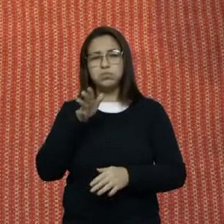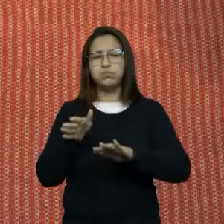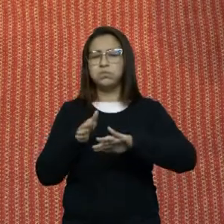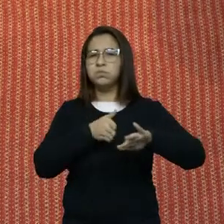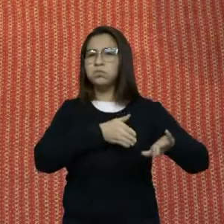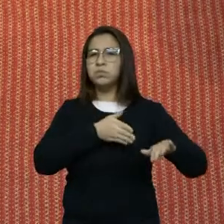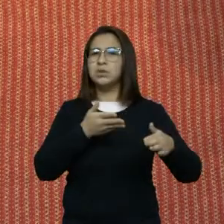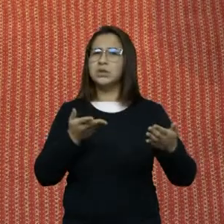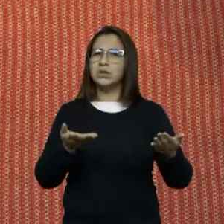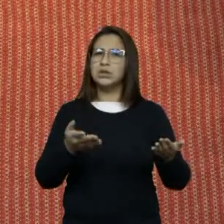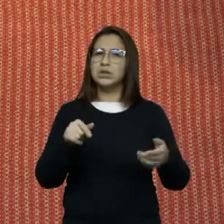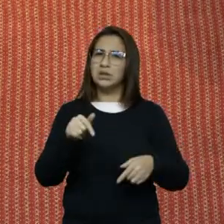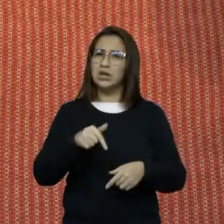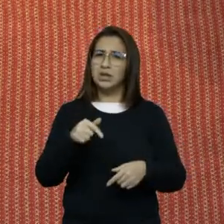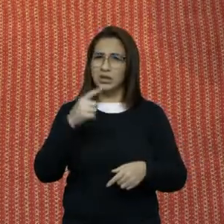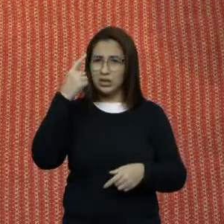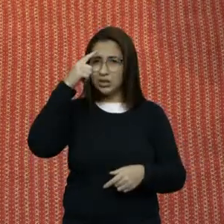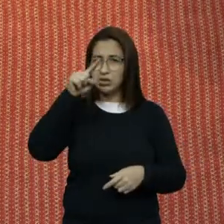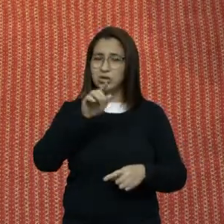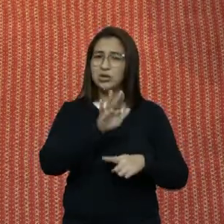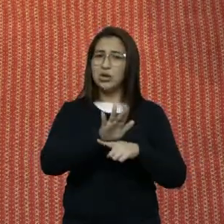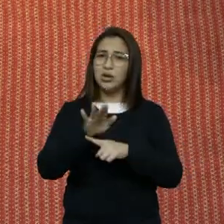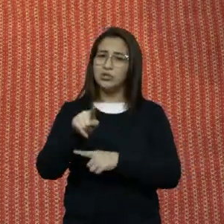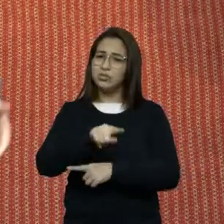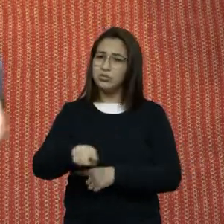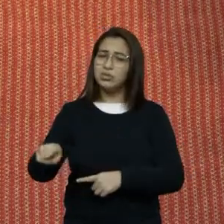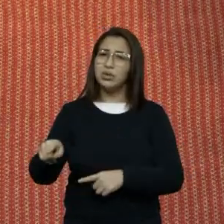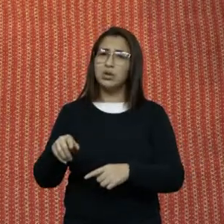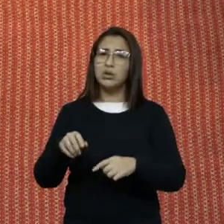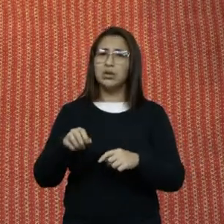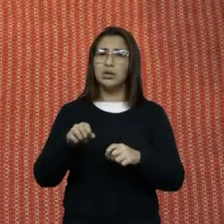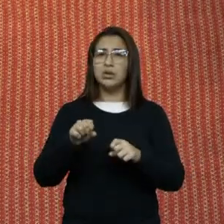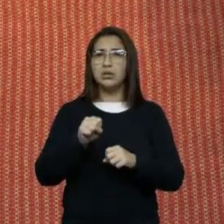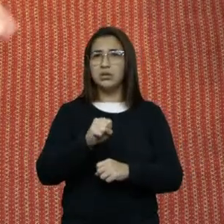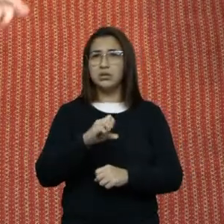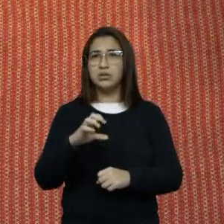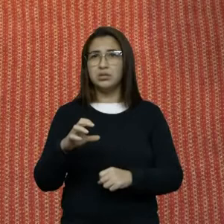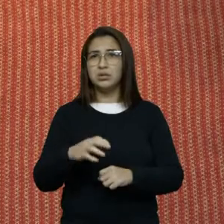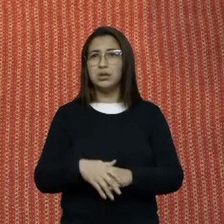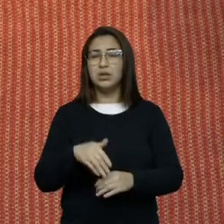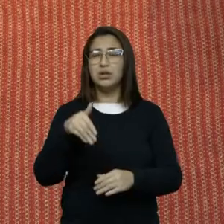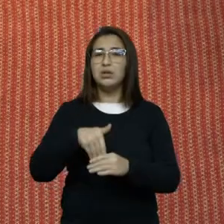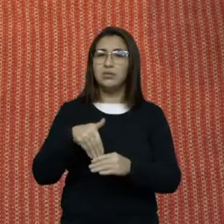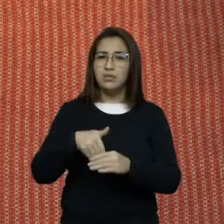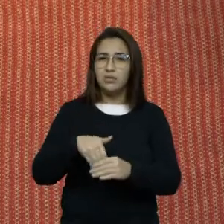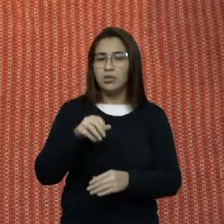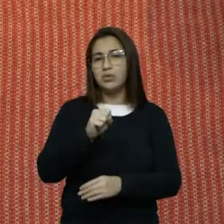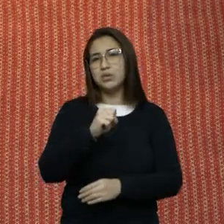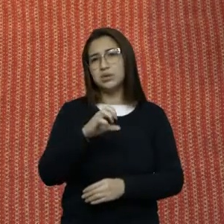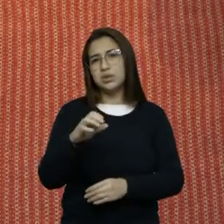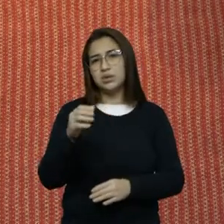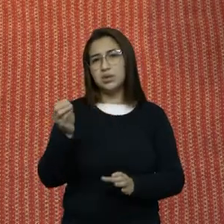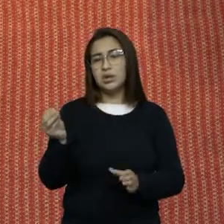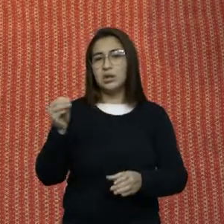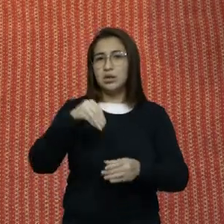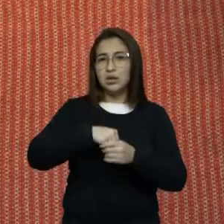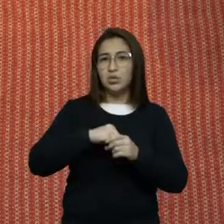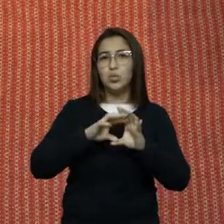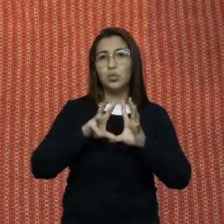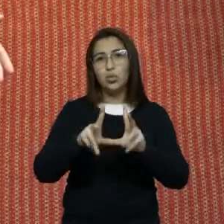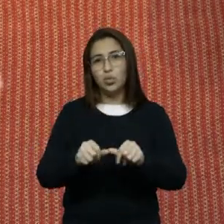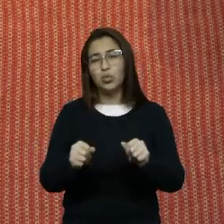para ter um dia de rebeldia aqui em favor do Catarinense vamos fazer isso gente vamos voltar para o Santa Catarina aqui vamos incluir todos os setores